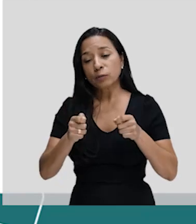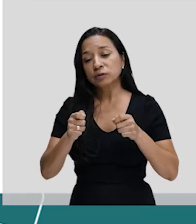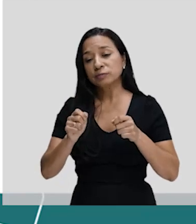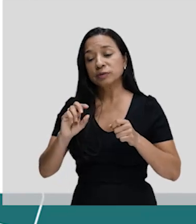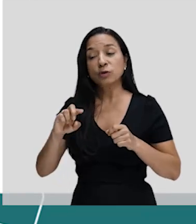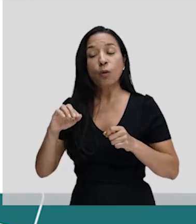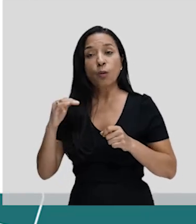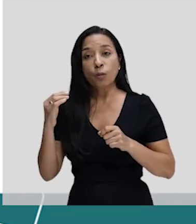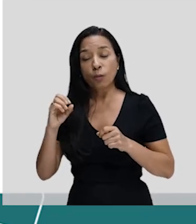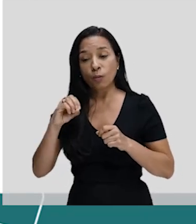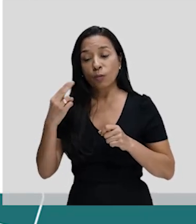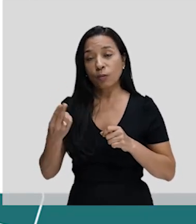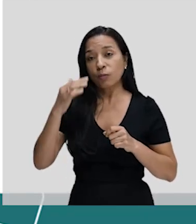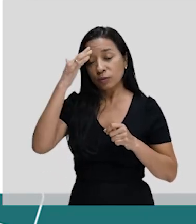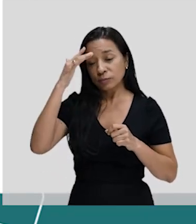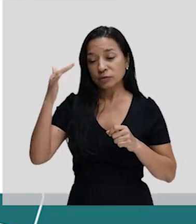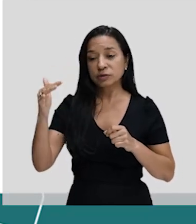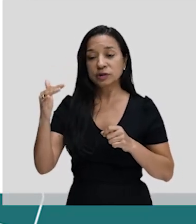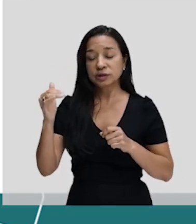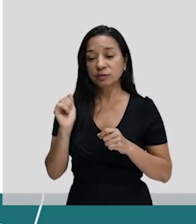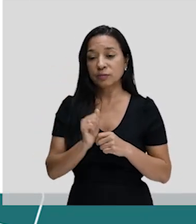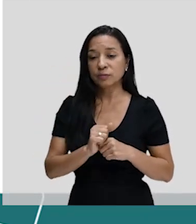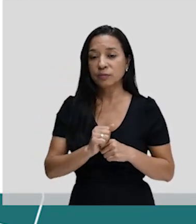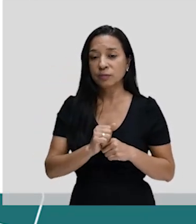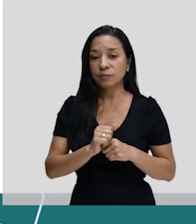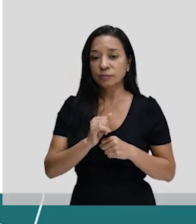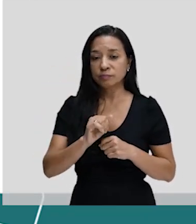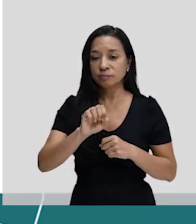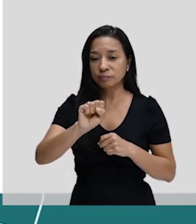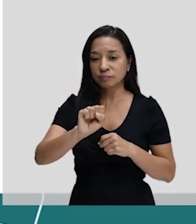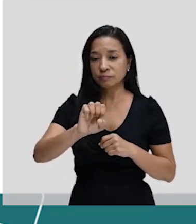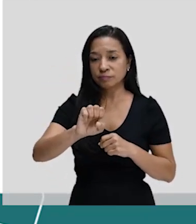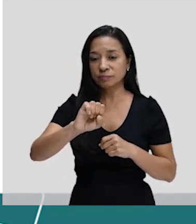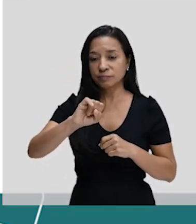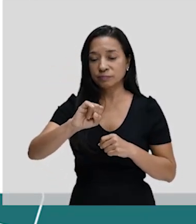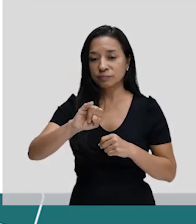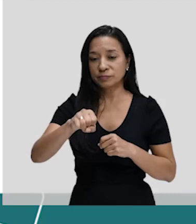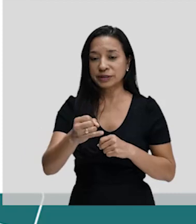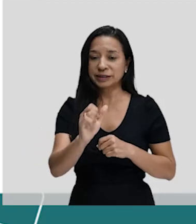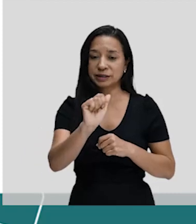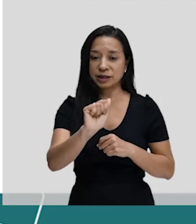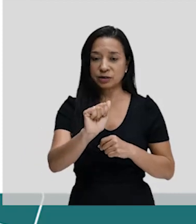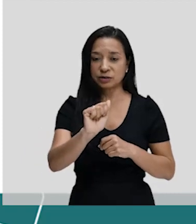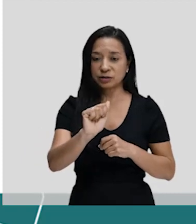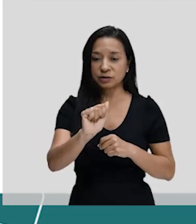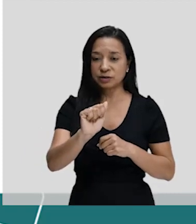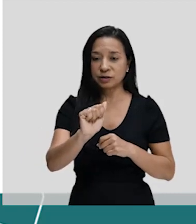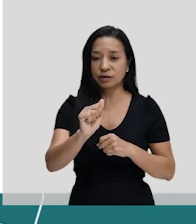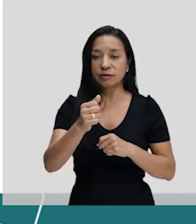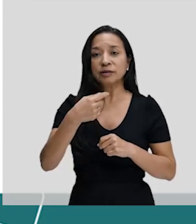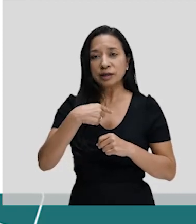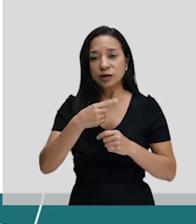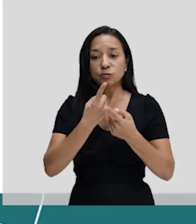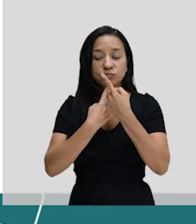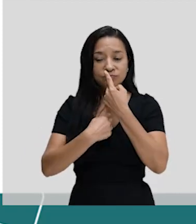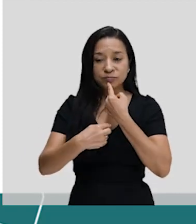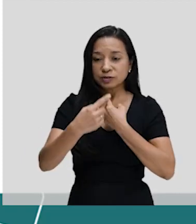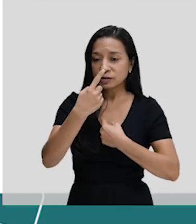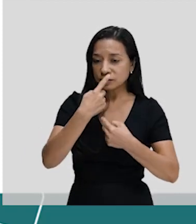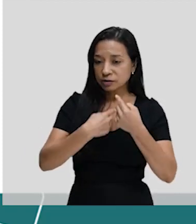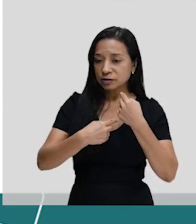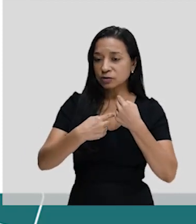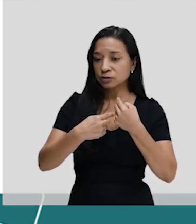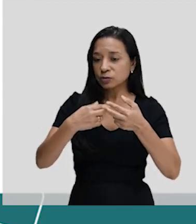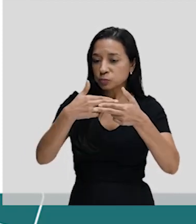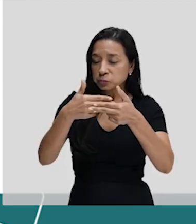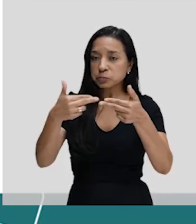ou suposição. Então, seja, eu estou desejando algo para alguém,